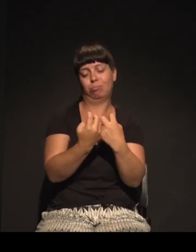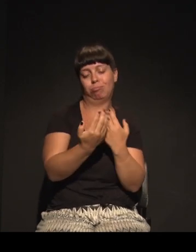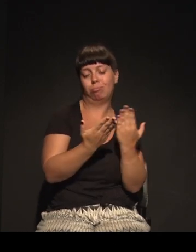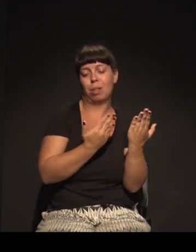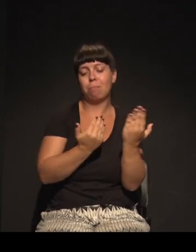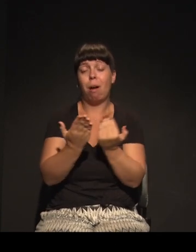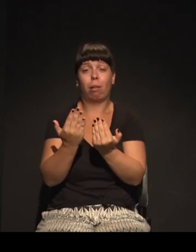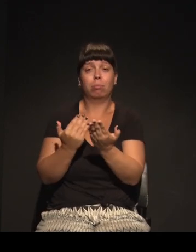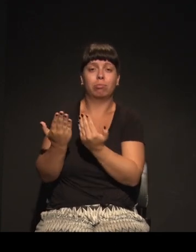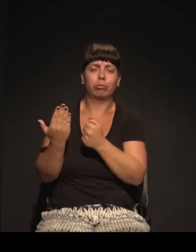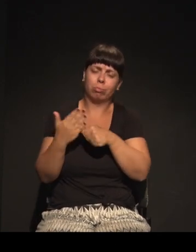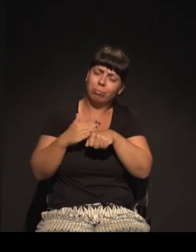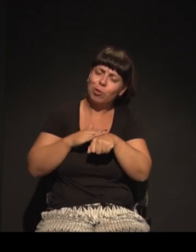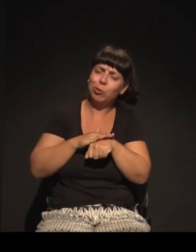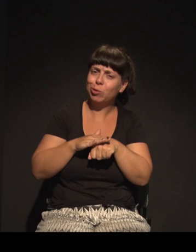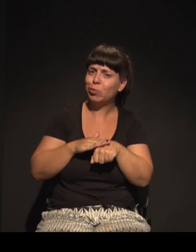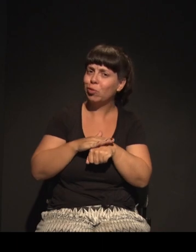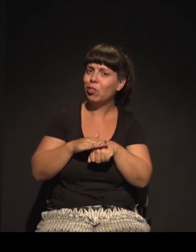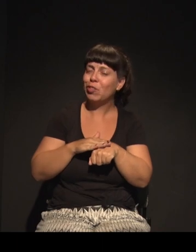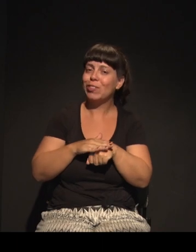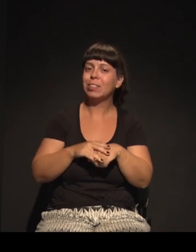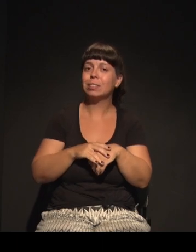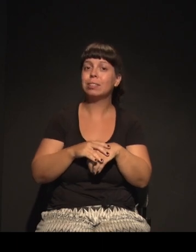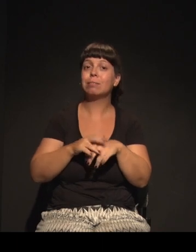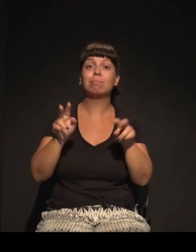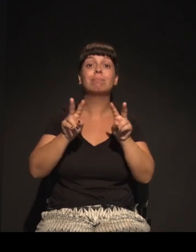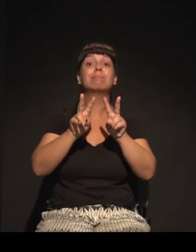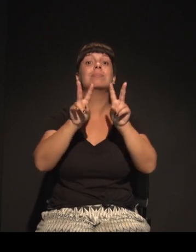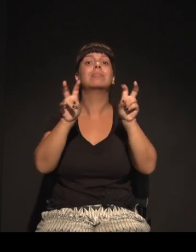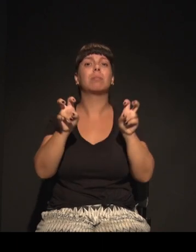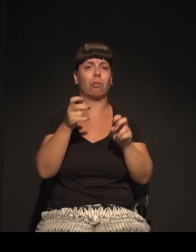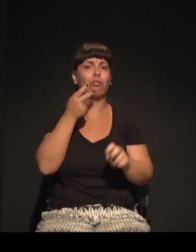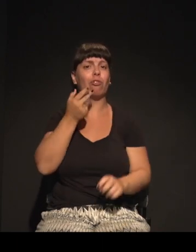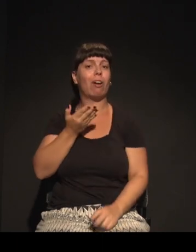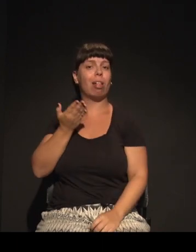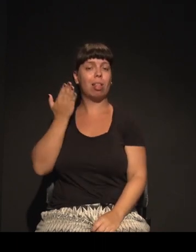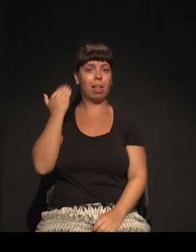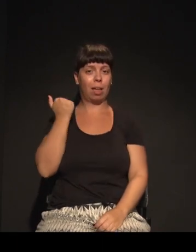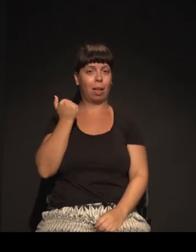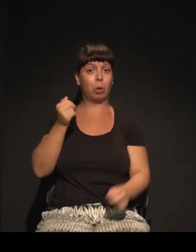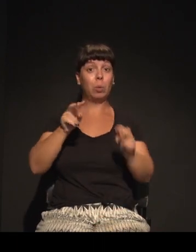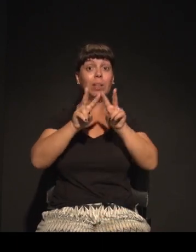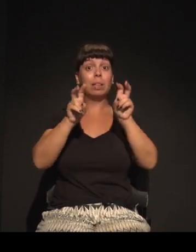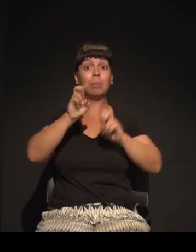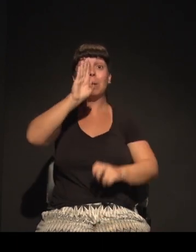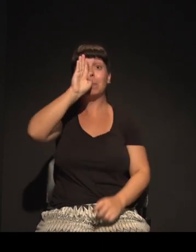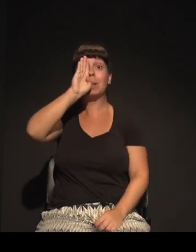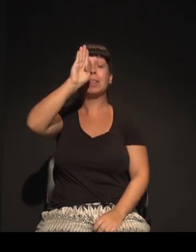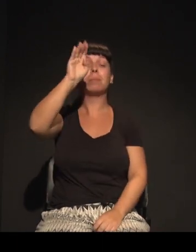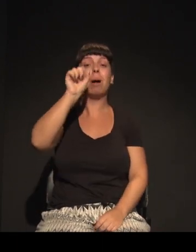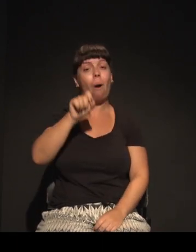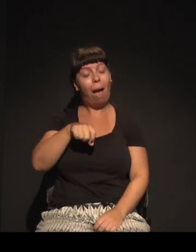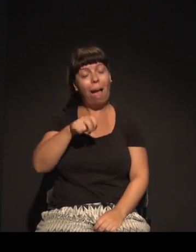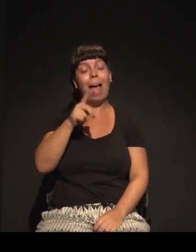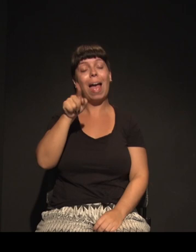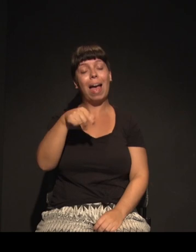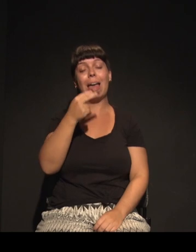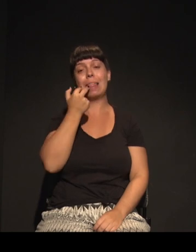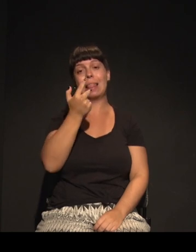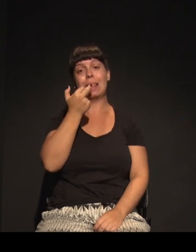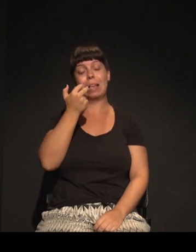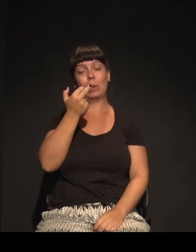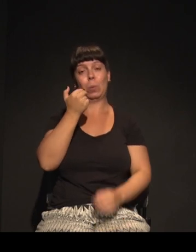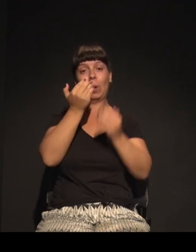conversa né trazendo como tema como eu disse anteriormente nosso tema principal são as línguas indígenas na